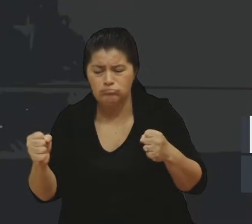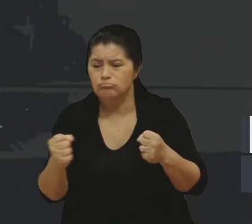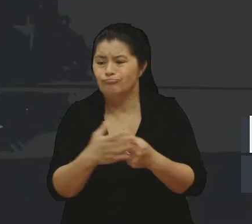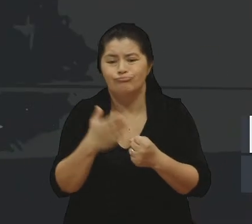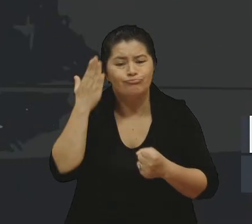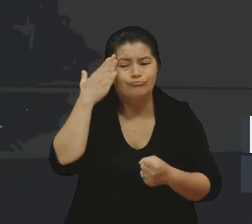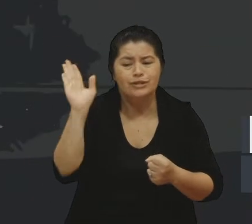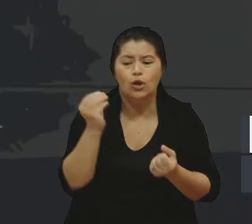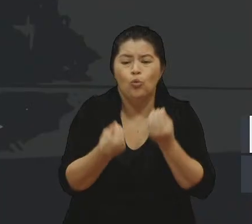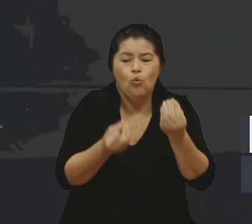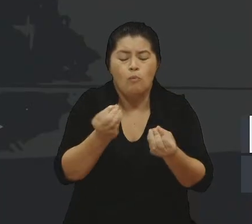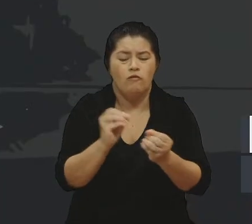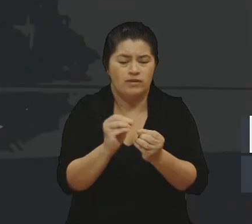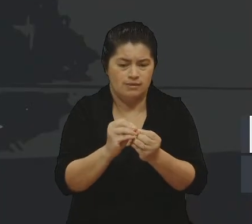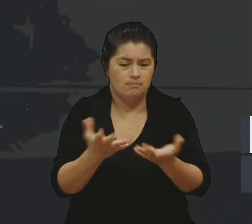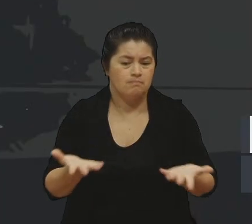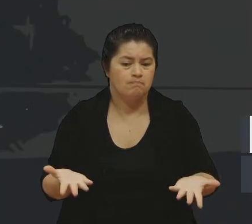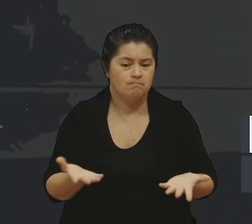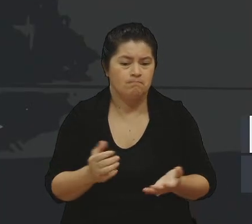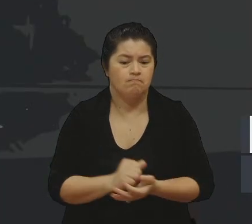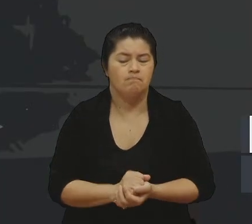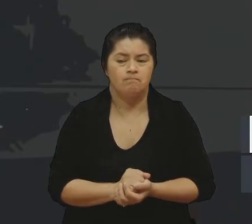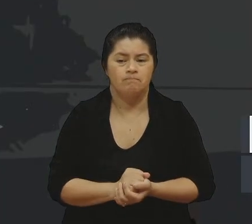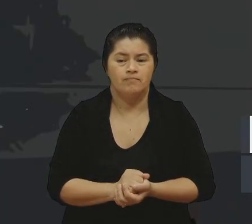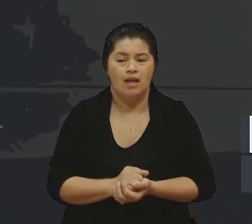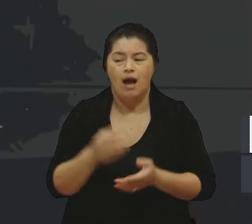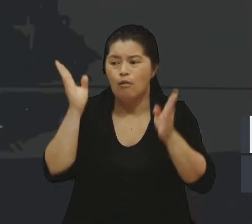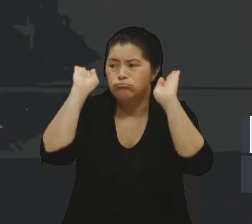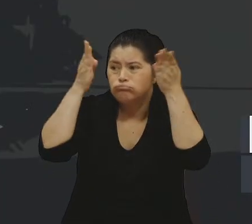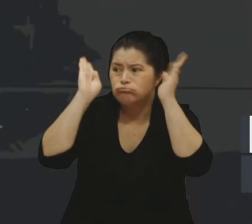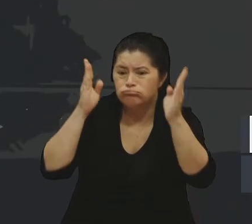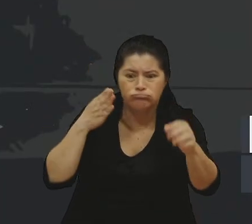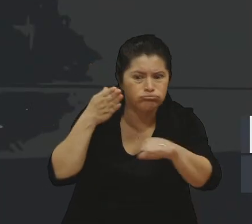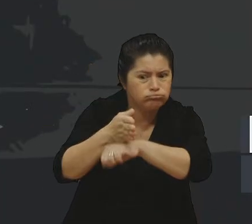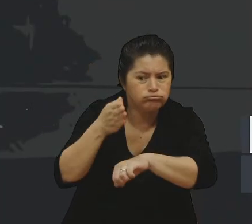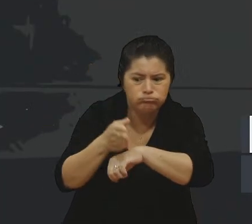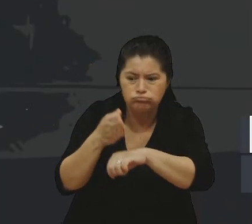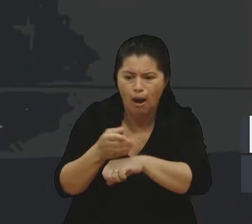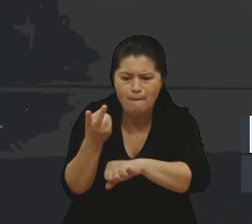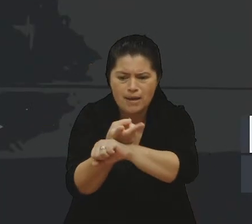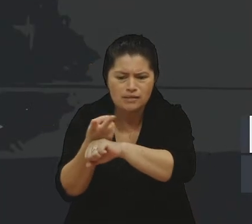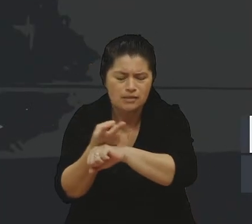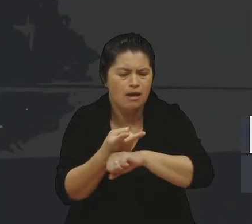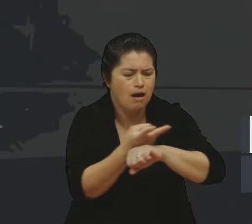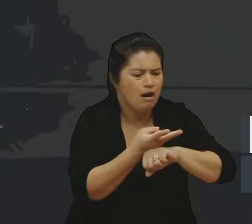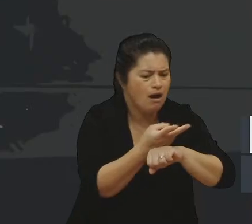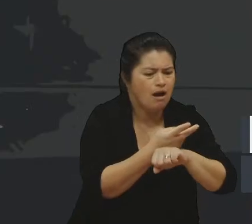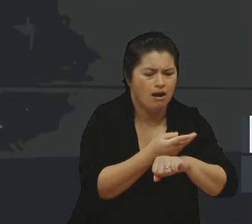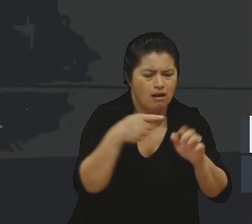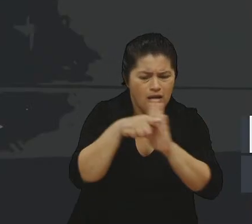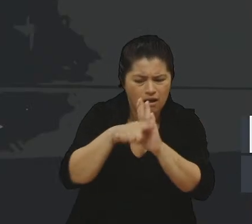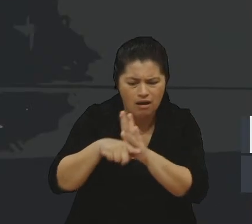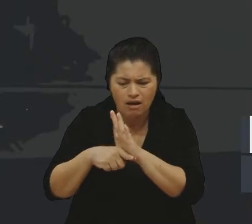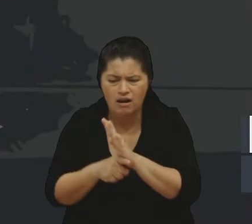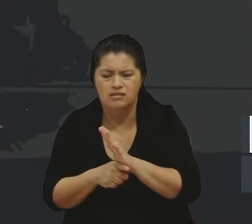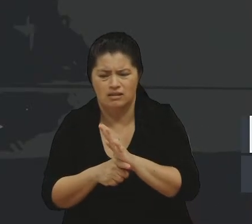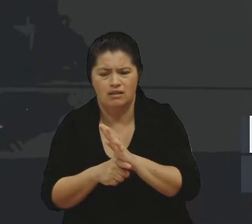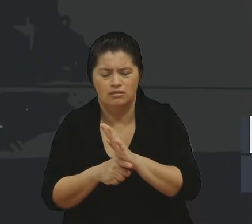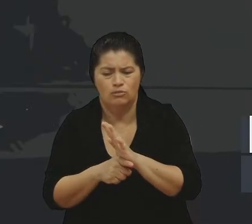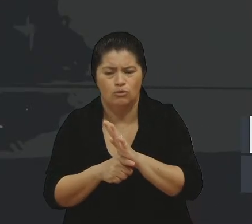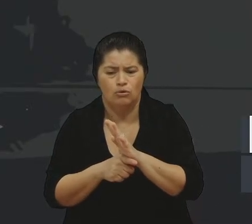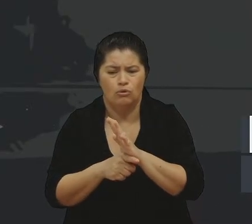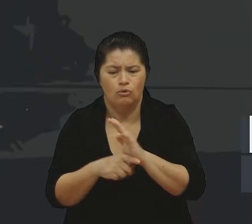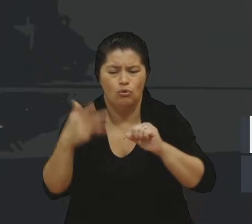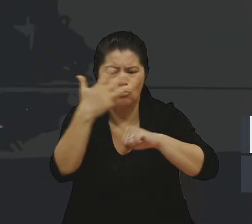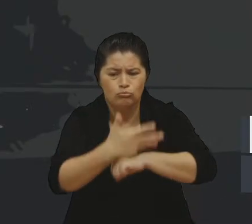vou dizer, burro eu, né? Porque se eu tivesse dado um Google, se eu tivesse pesquisado no YouTube, com a quantidade de informação que